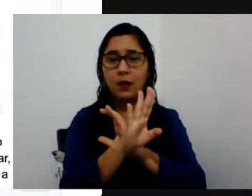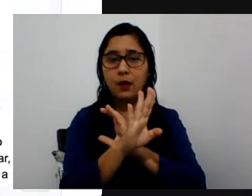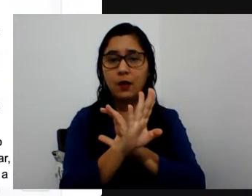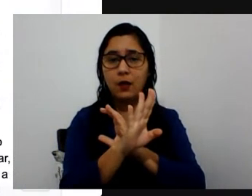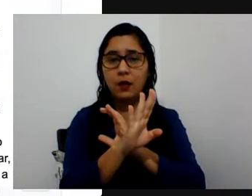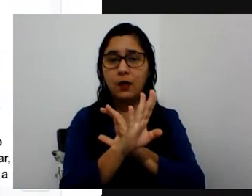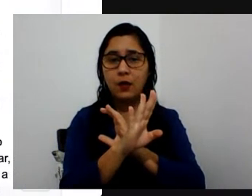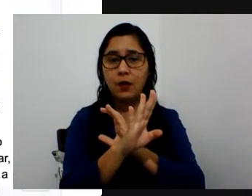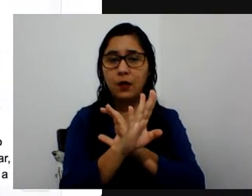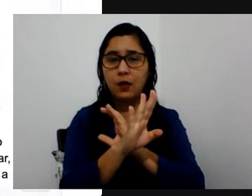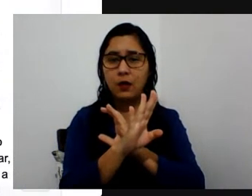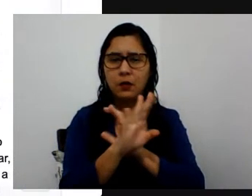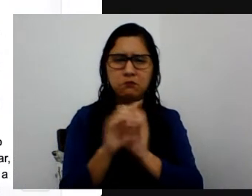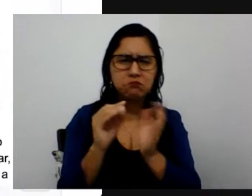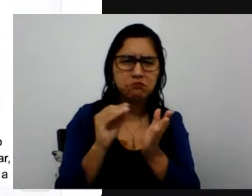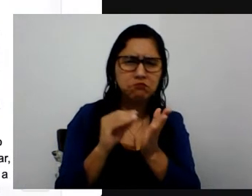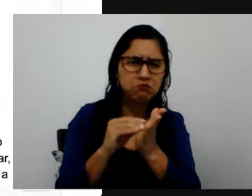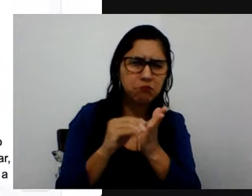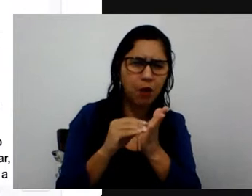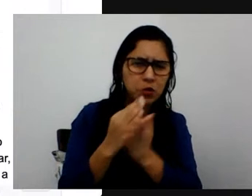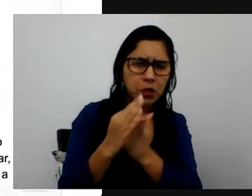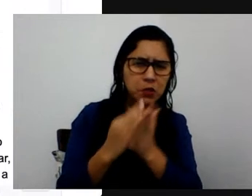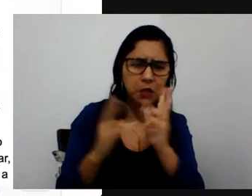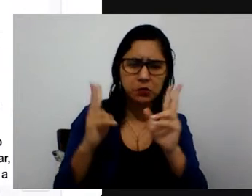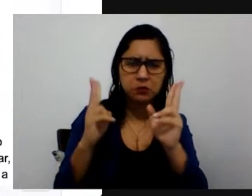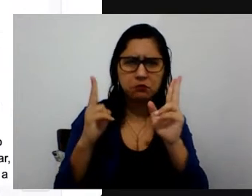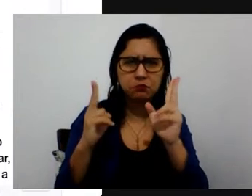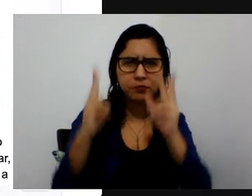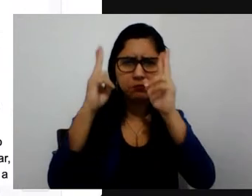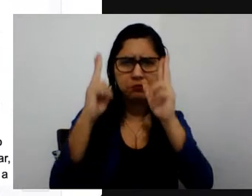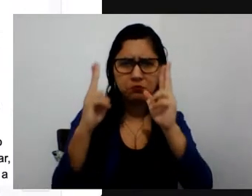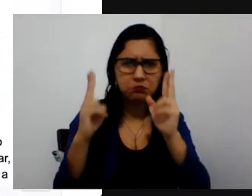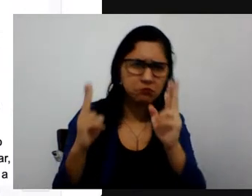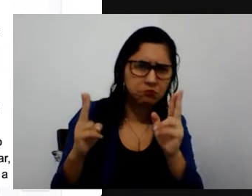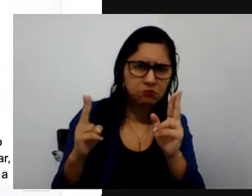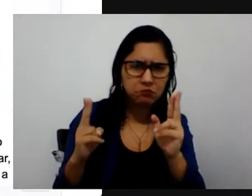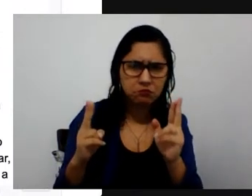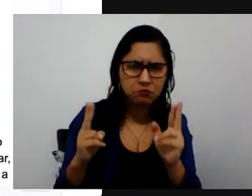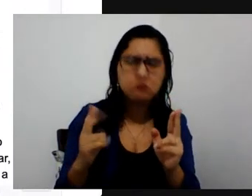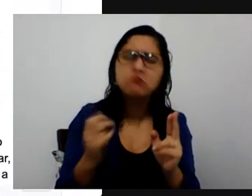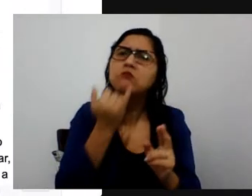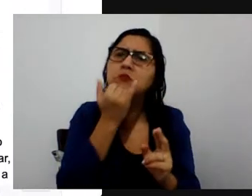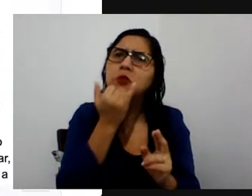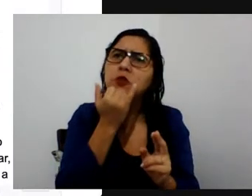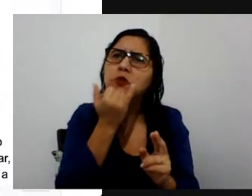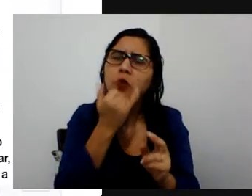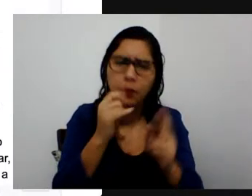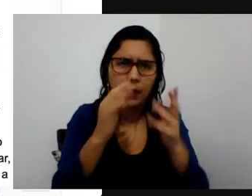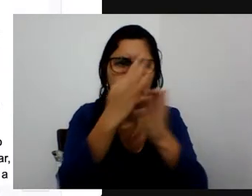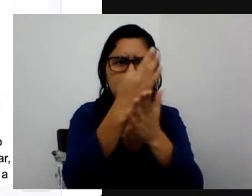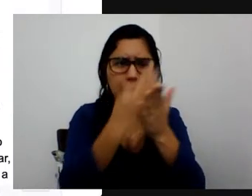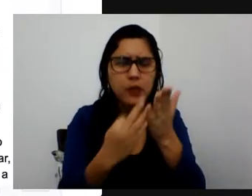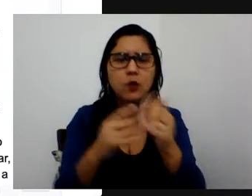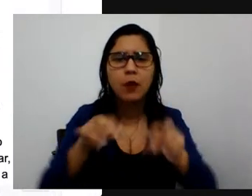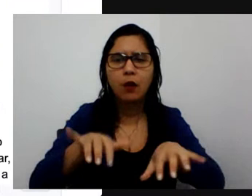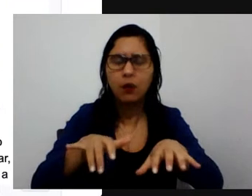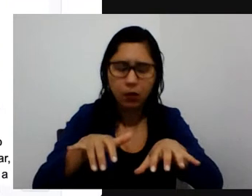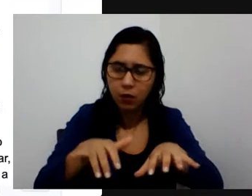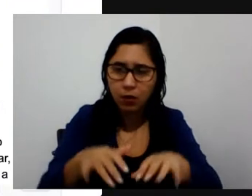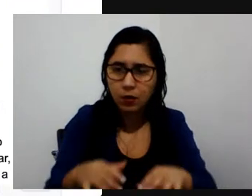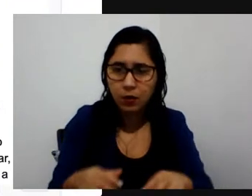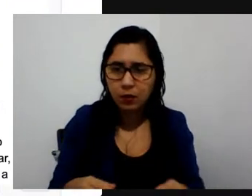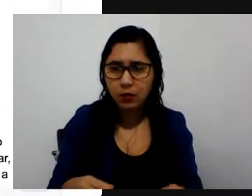parece que está faltando um texto, uma parte do texto aqui, peço desculpas por isso, acho que é o meu editor. Não, é o